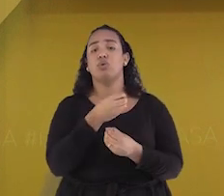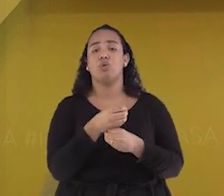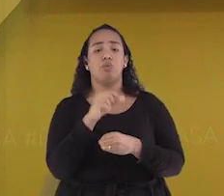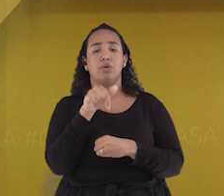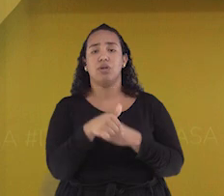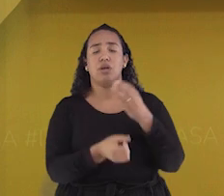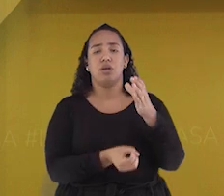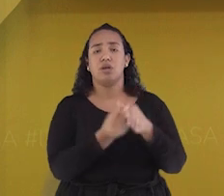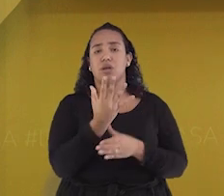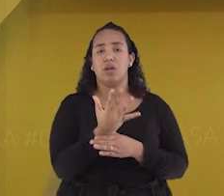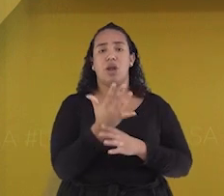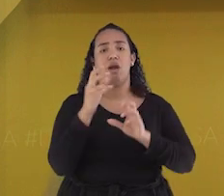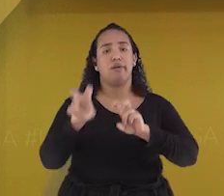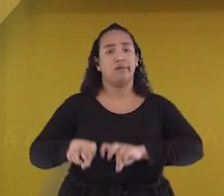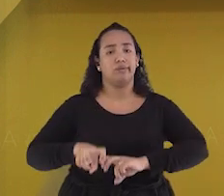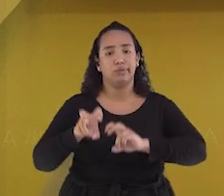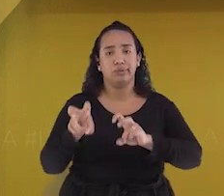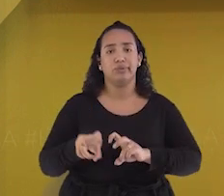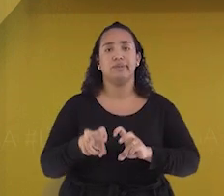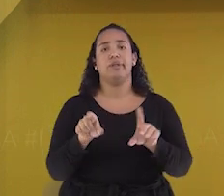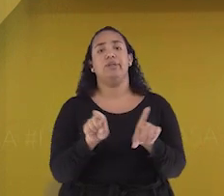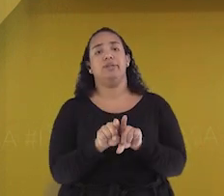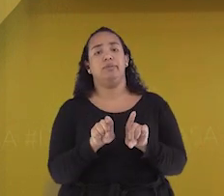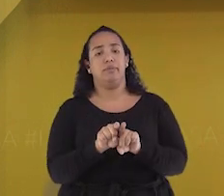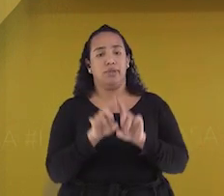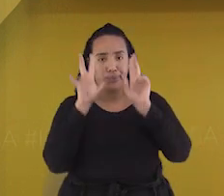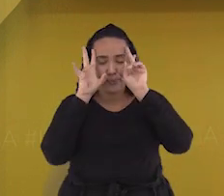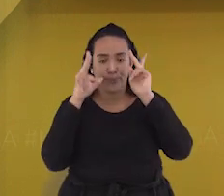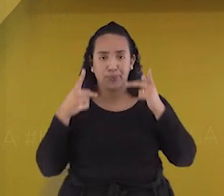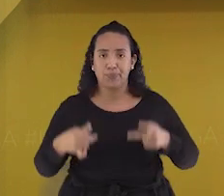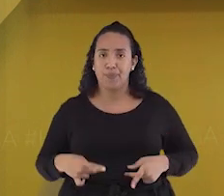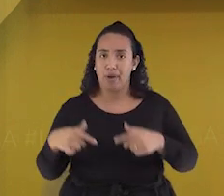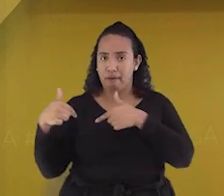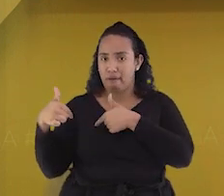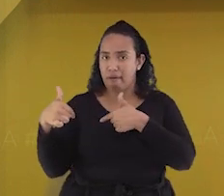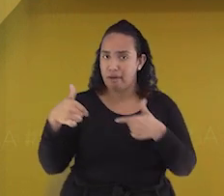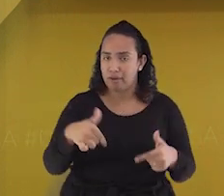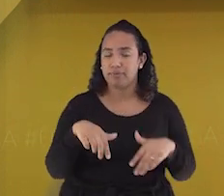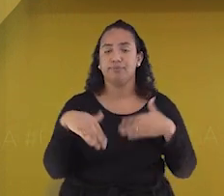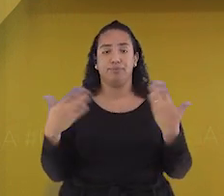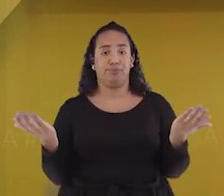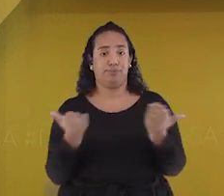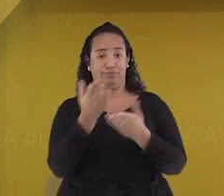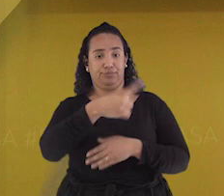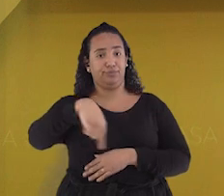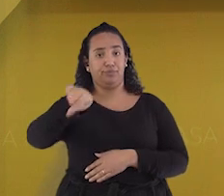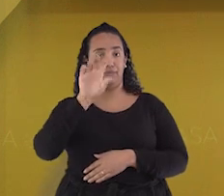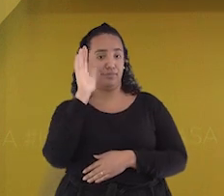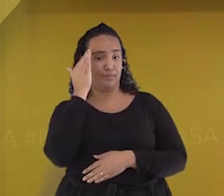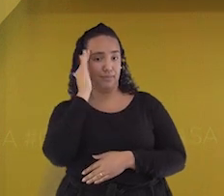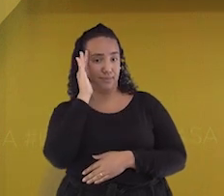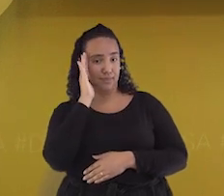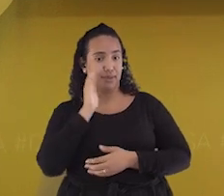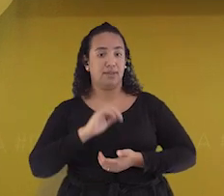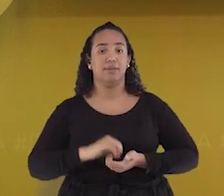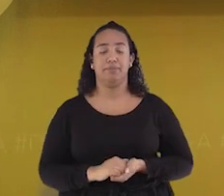na construção, na agricultura e na atividade humana? Vamos interpretar